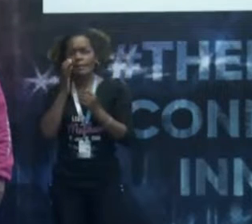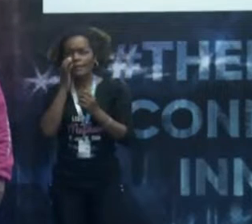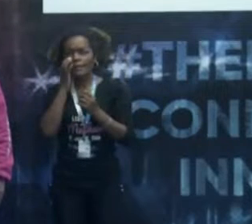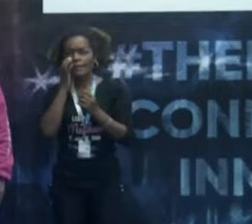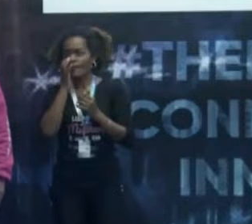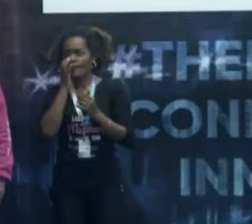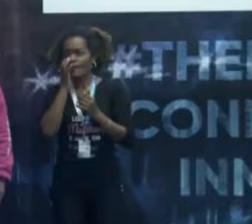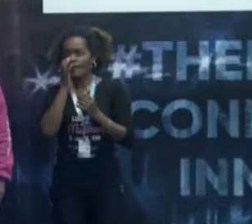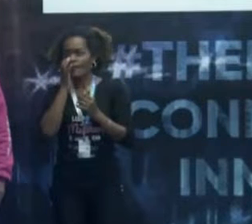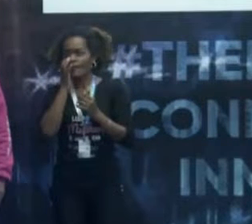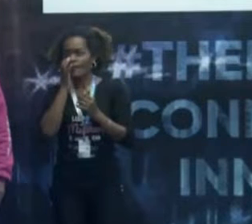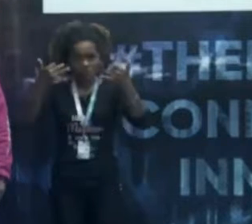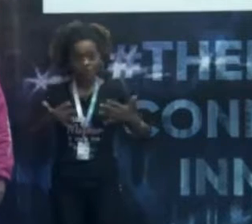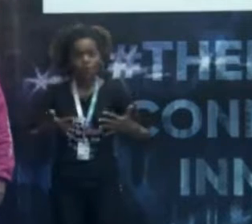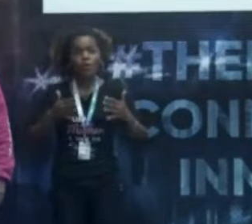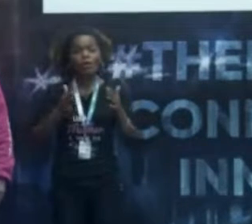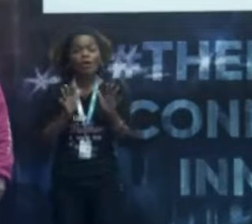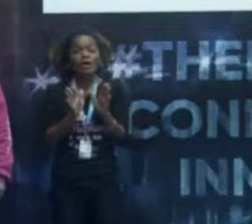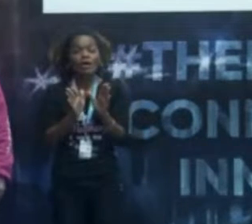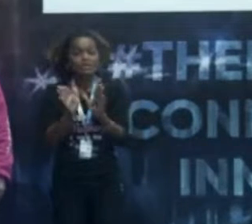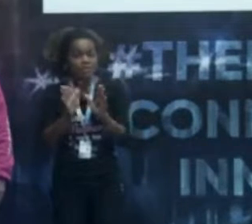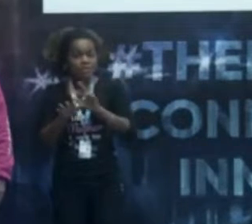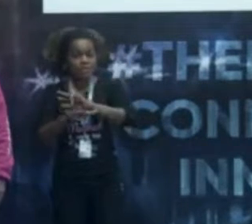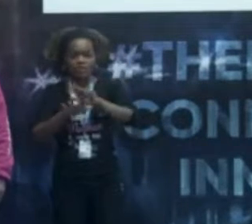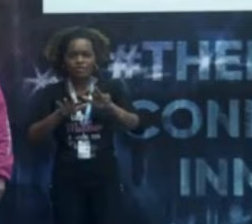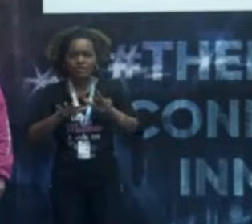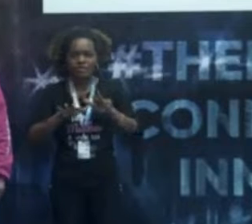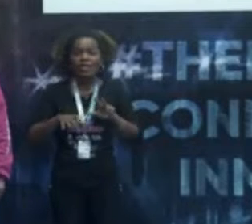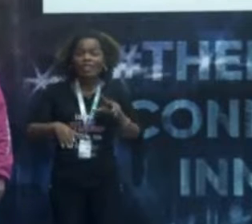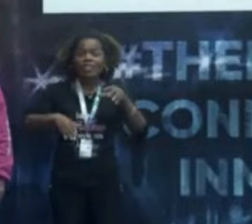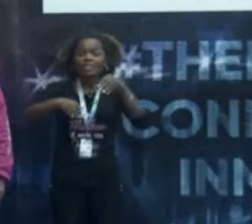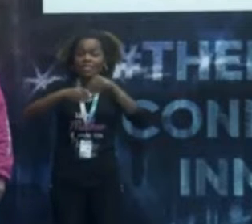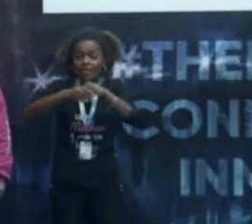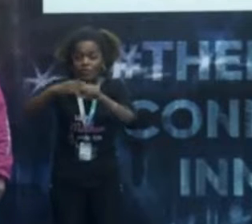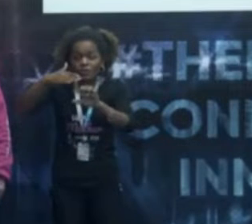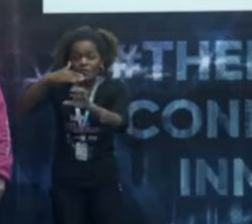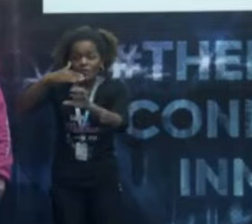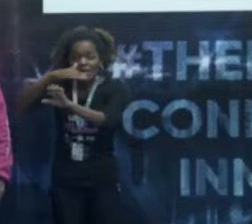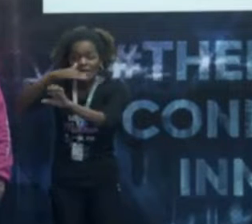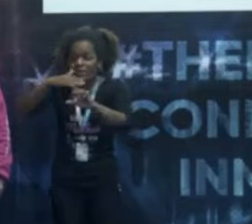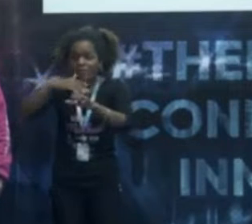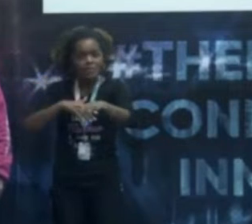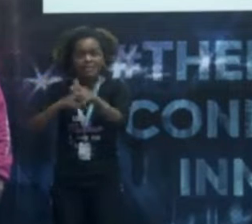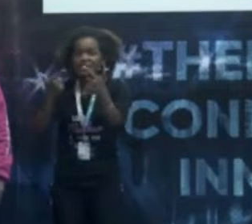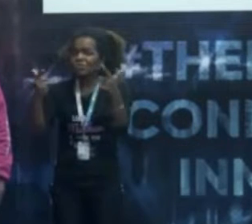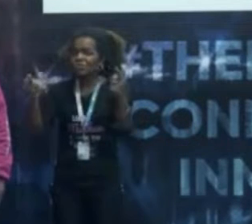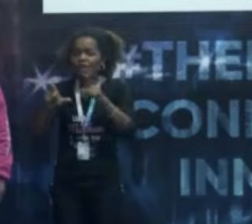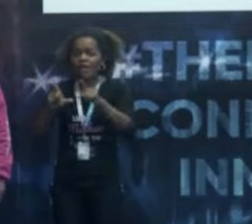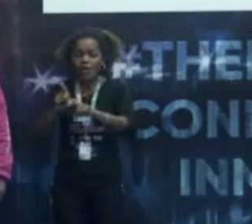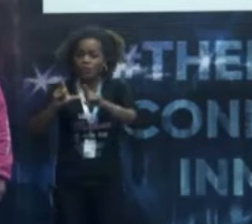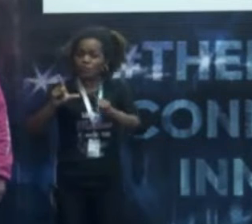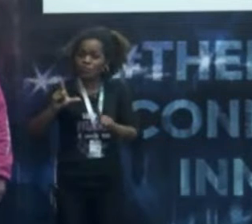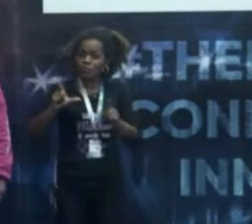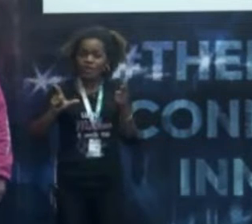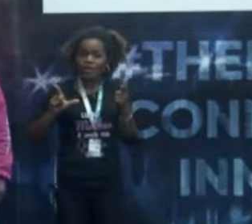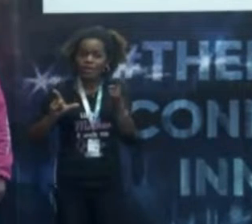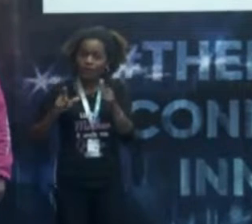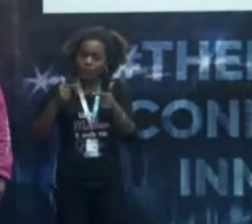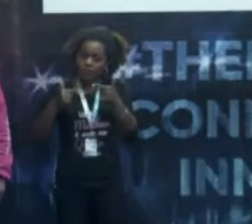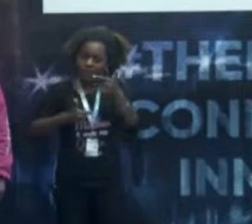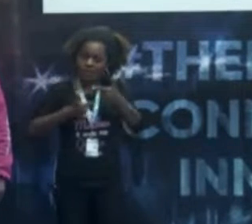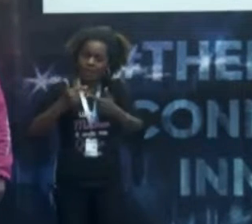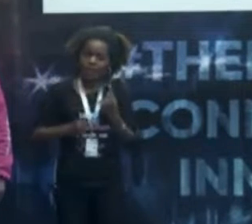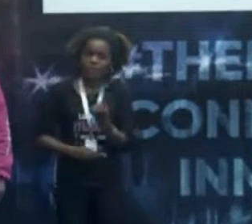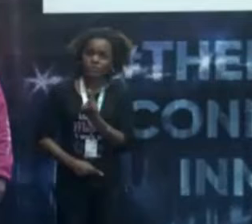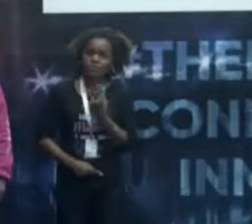de diversidade, assumirem espaço dentro de organizações e não terem, de fato, autonomia para entender que o seu trabalho é feito por si, né?